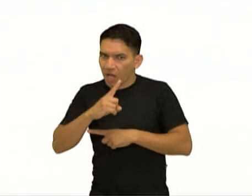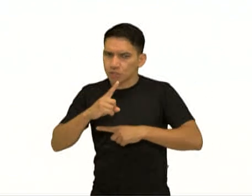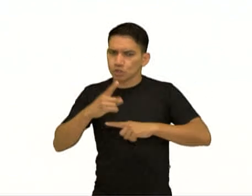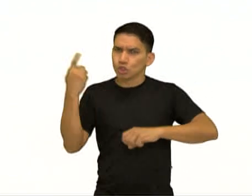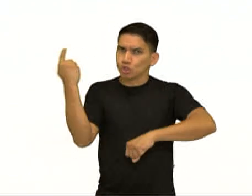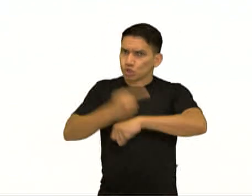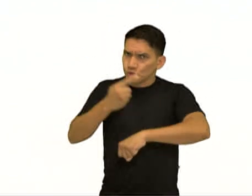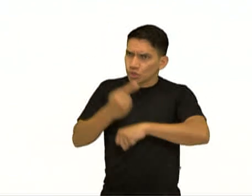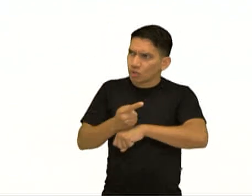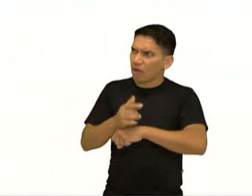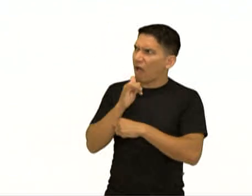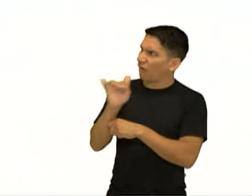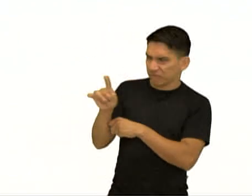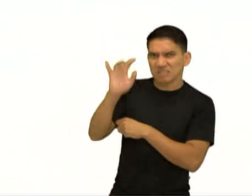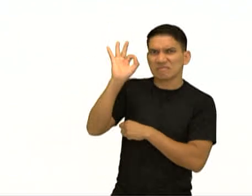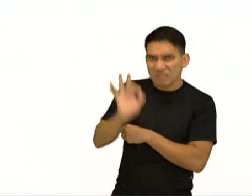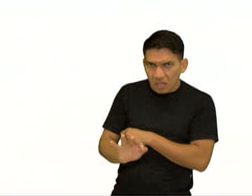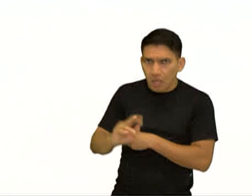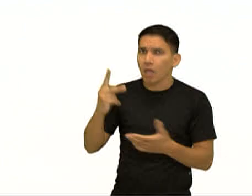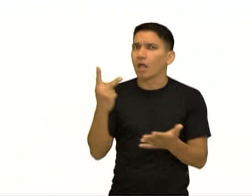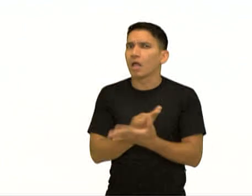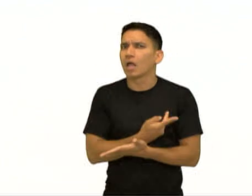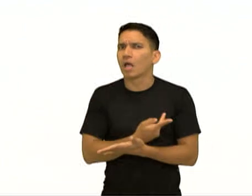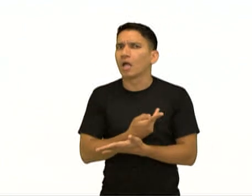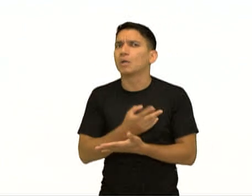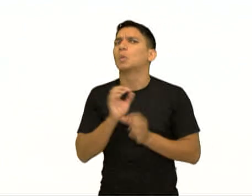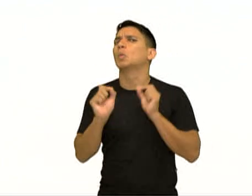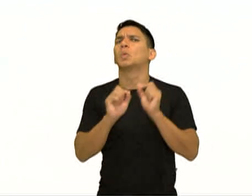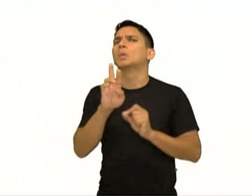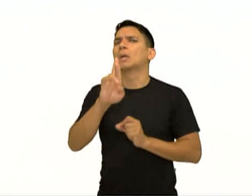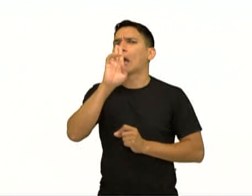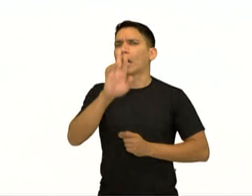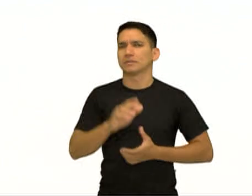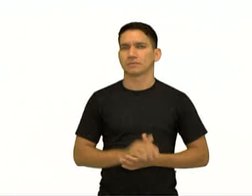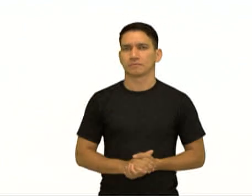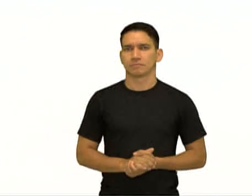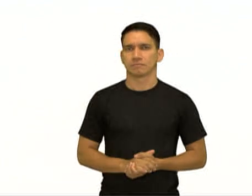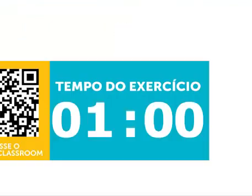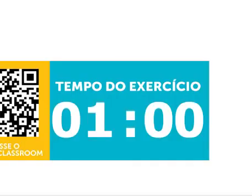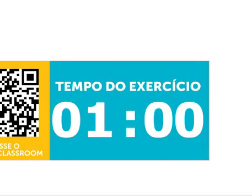afirmativa, ela está certa ou ela está errada? Falsa ou verdadeira? O que você acha?